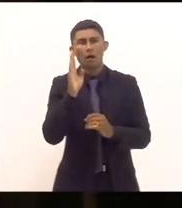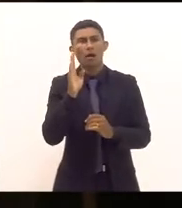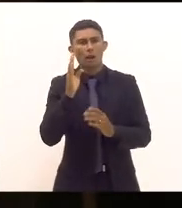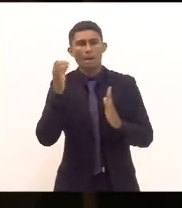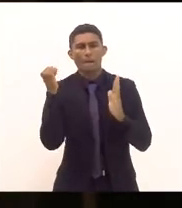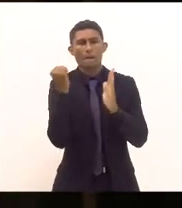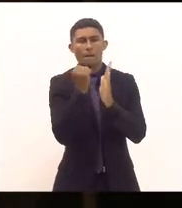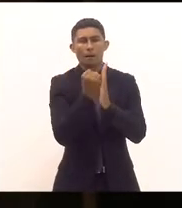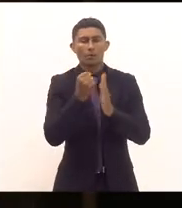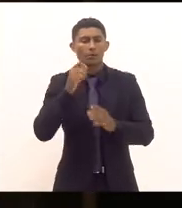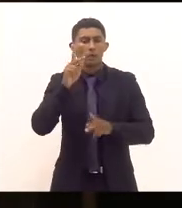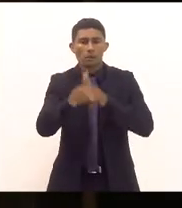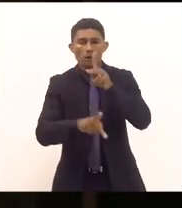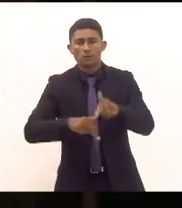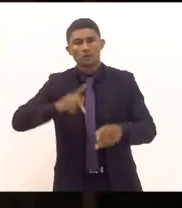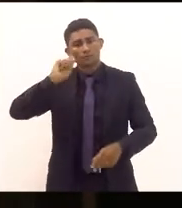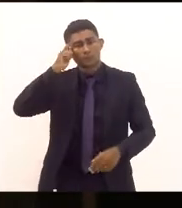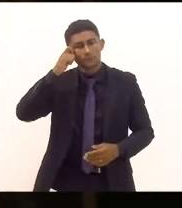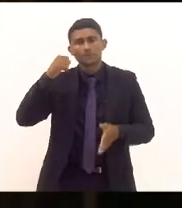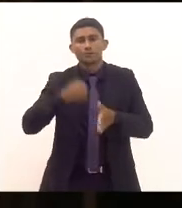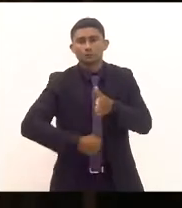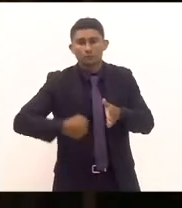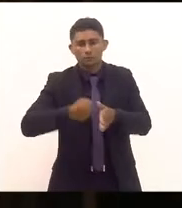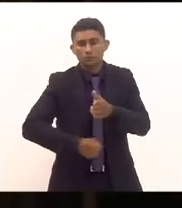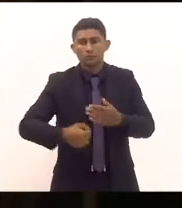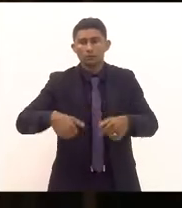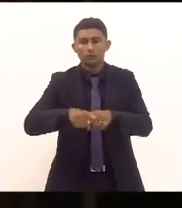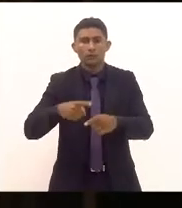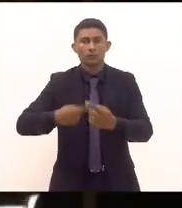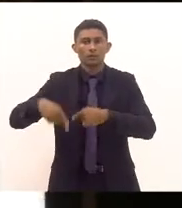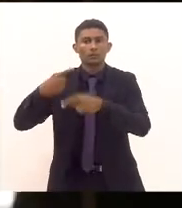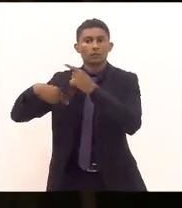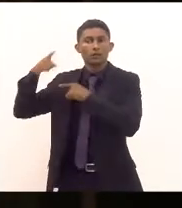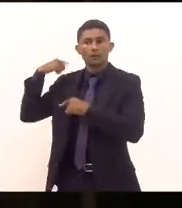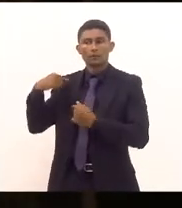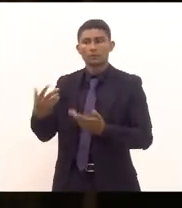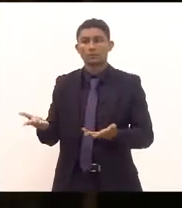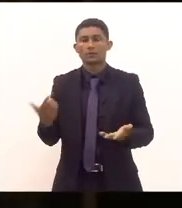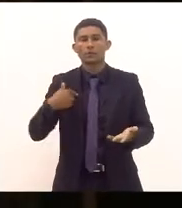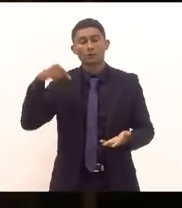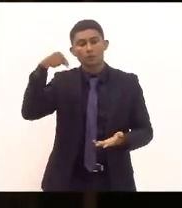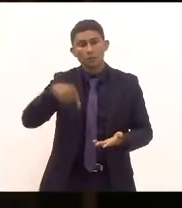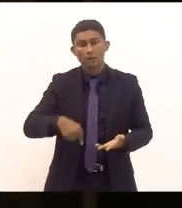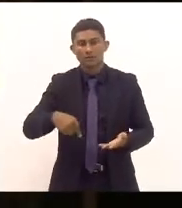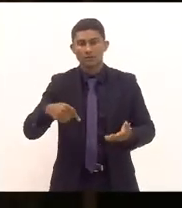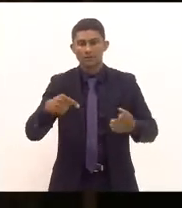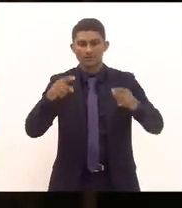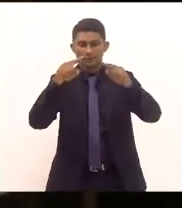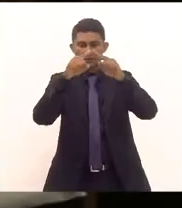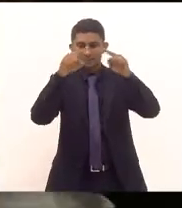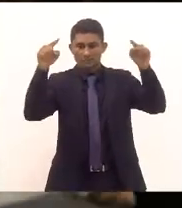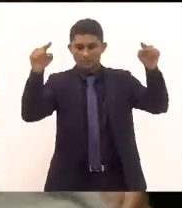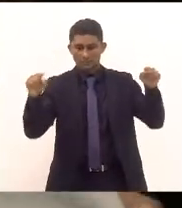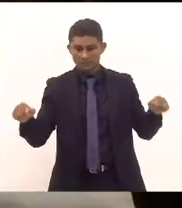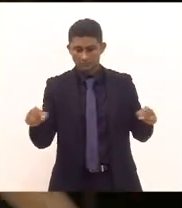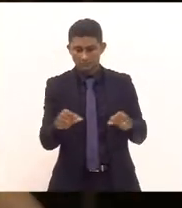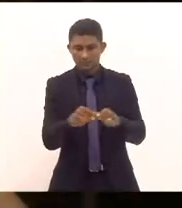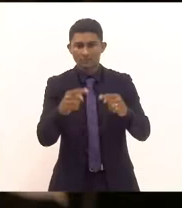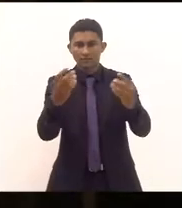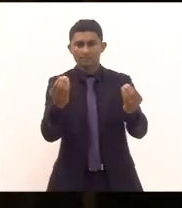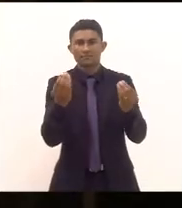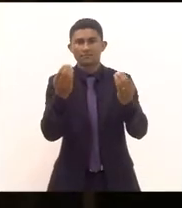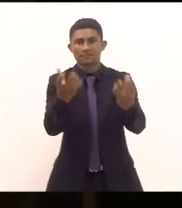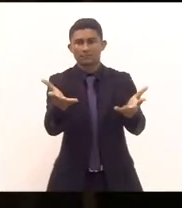negro a luta do Povo de terreiro A Luta dos nossos ancestrais E aí eu trouxe eu moro eu te dar